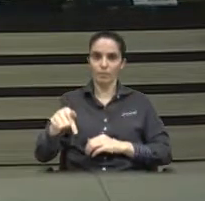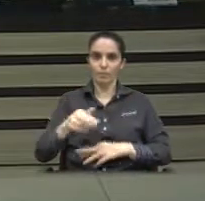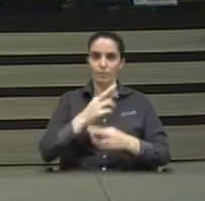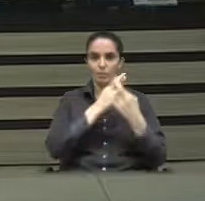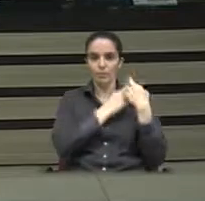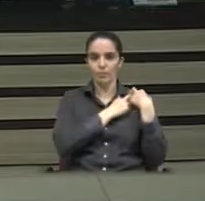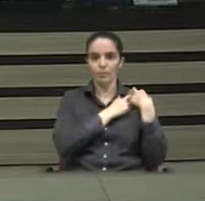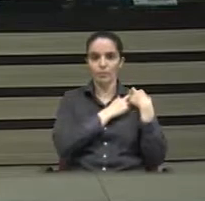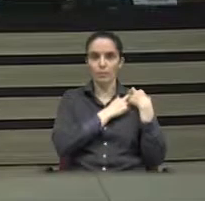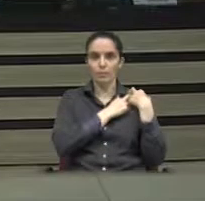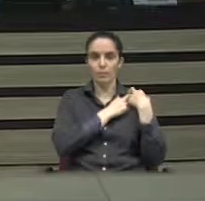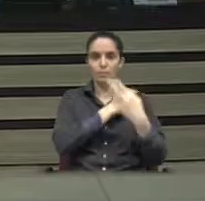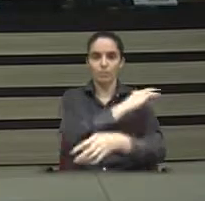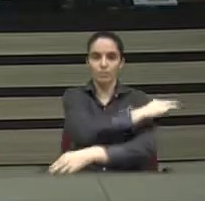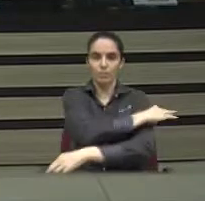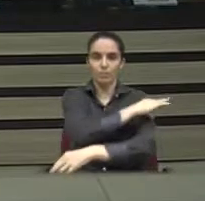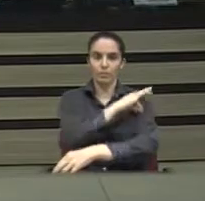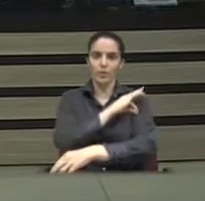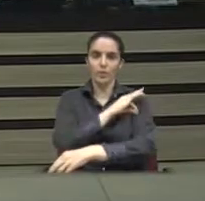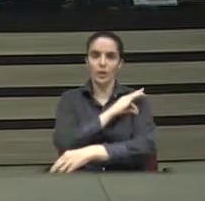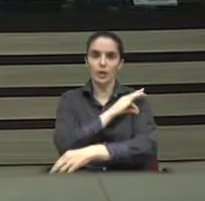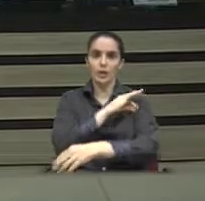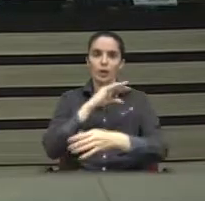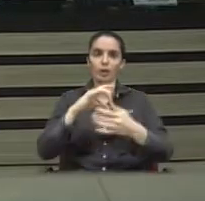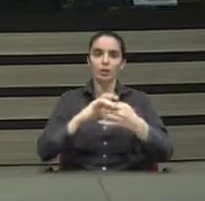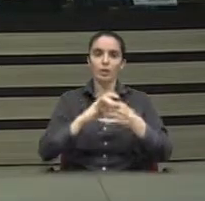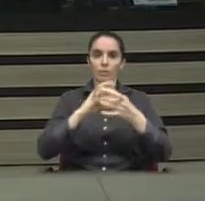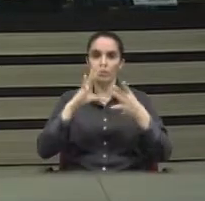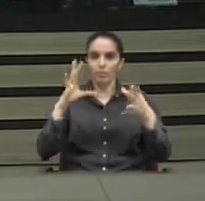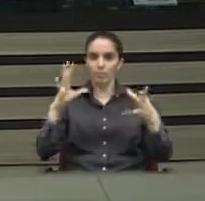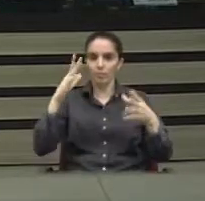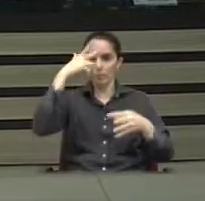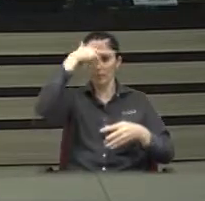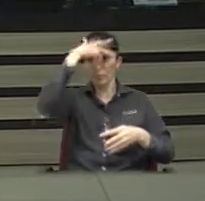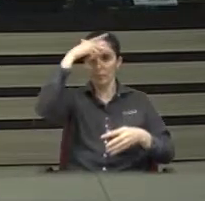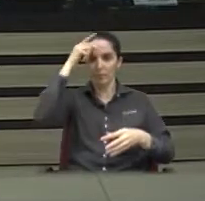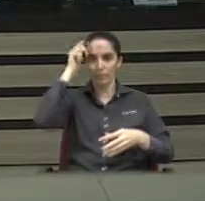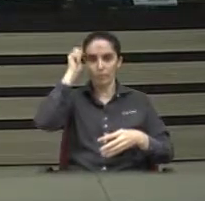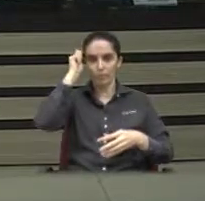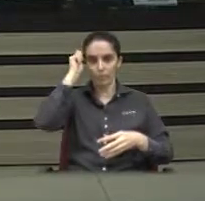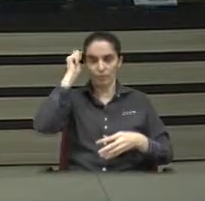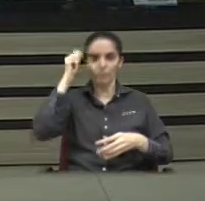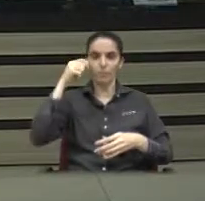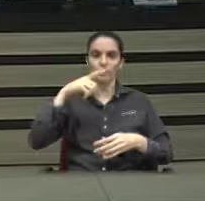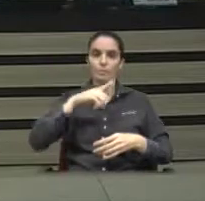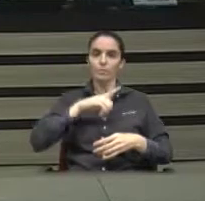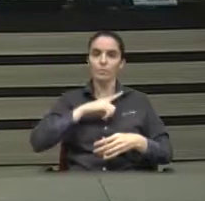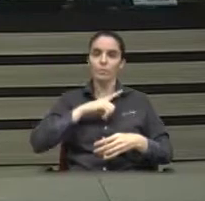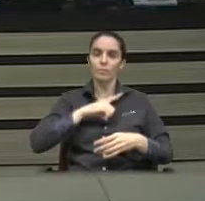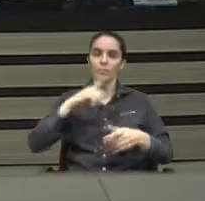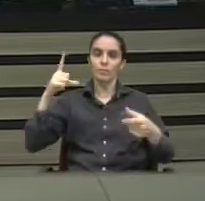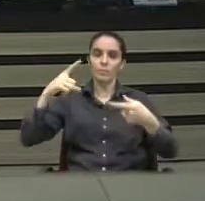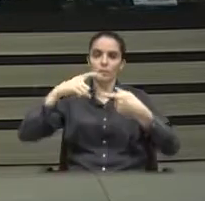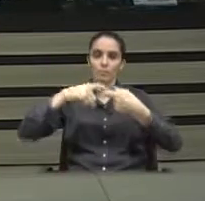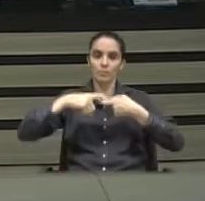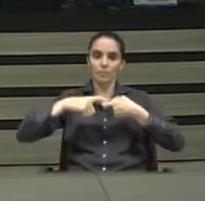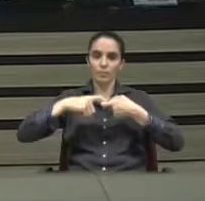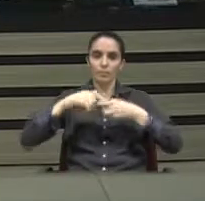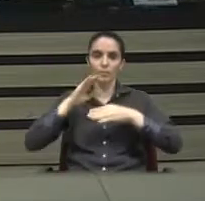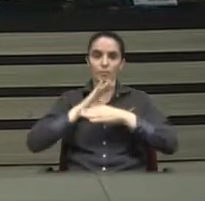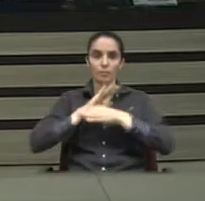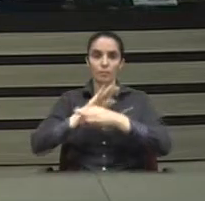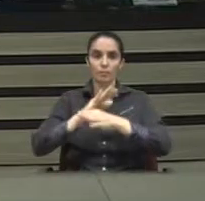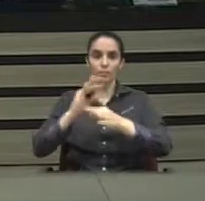283/2017, de autoria do excelentíssimo senhor prefeito municipal, que autoriza o Poder Executivo Municipal a celebrar convênio de